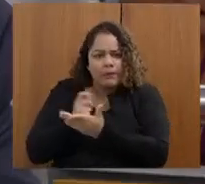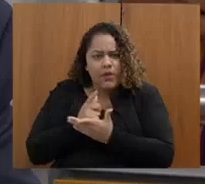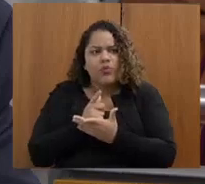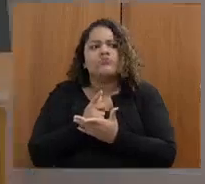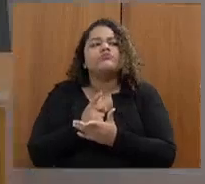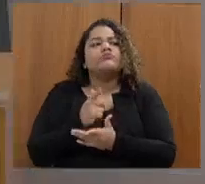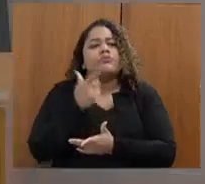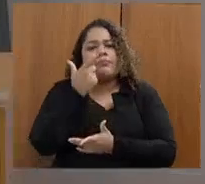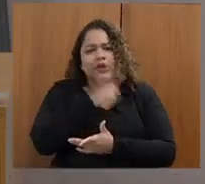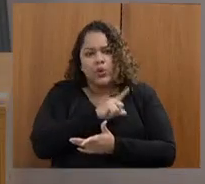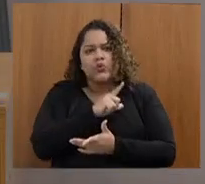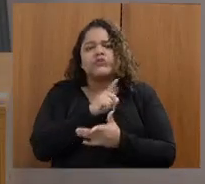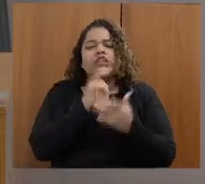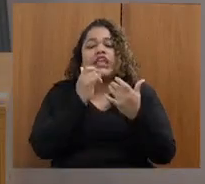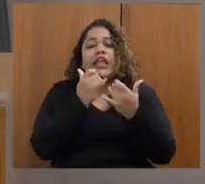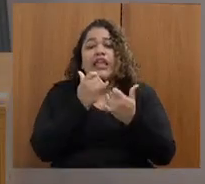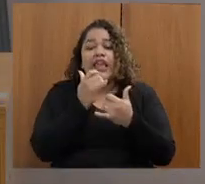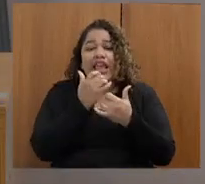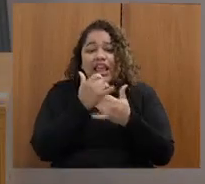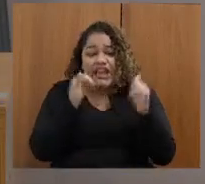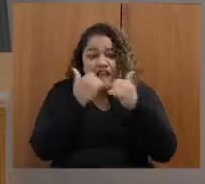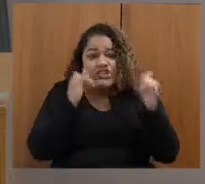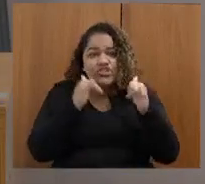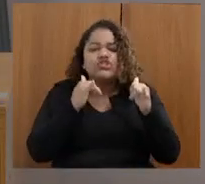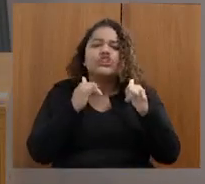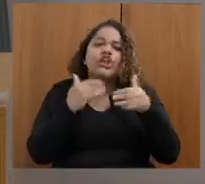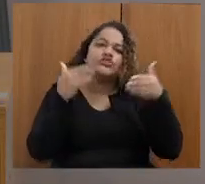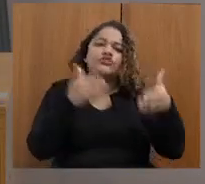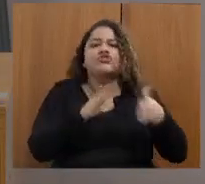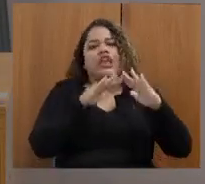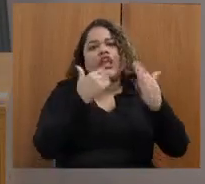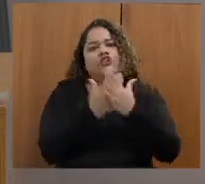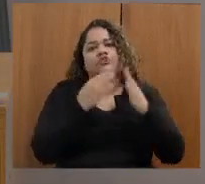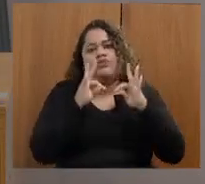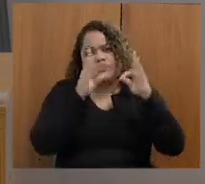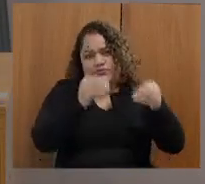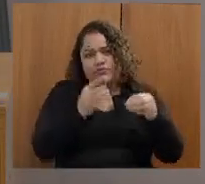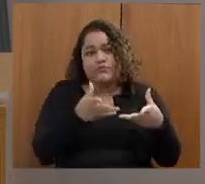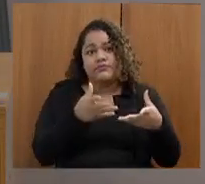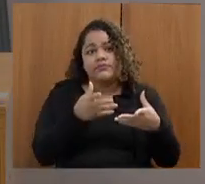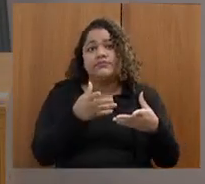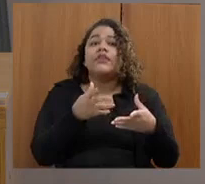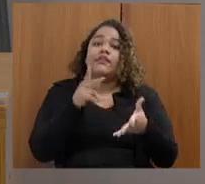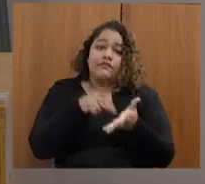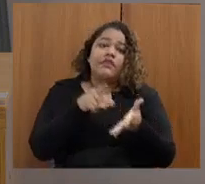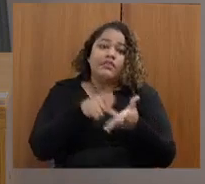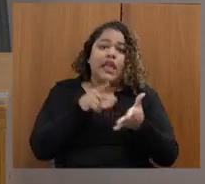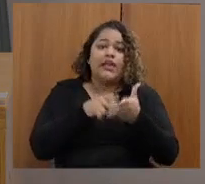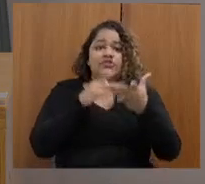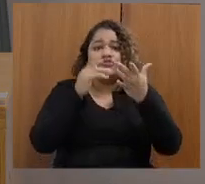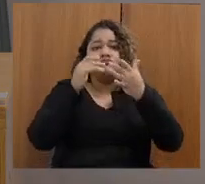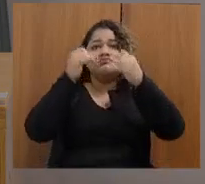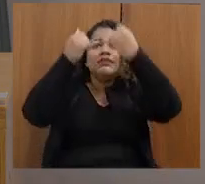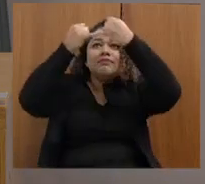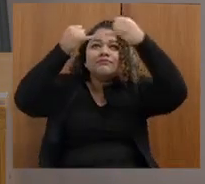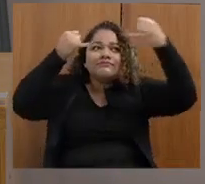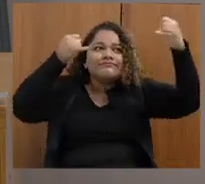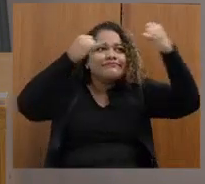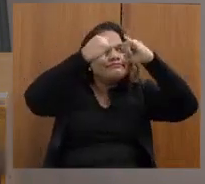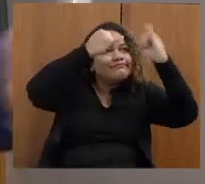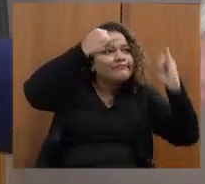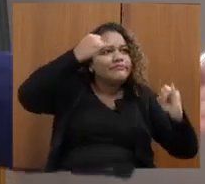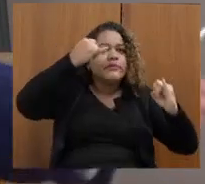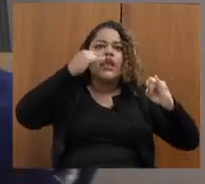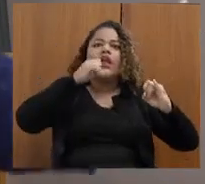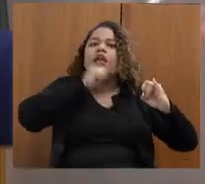essa energia consiga chegar às nossas escolas o que acontece é que a nossa rede realmente é antiga e precisamos fazer essas equações